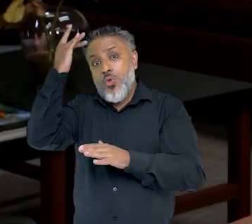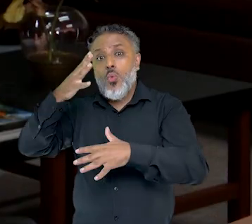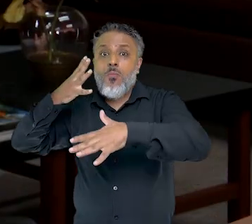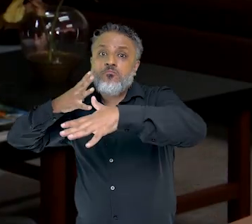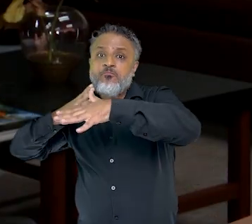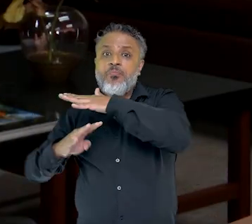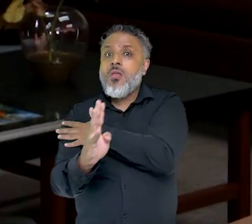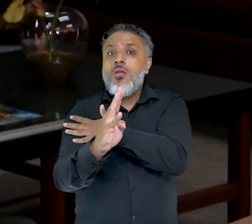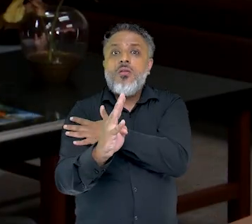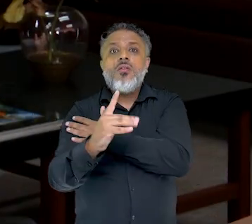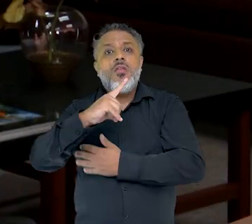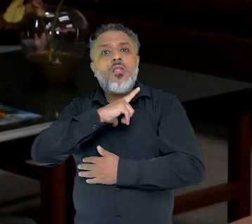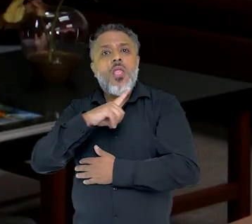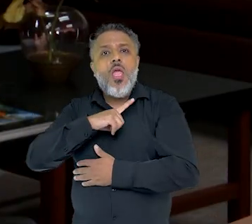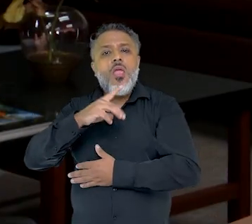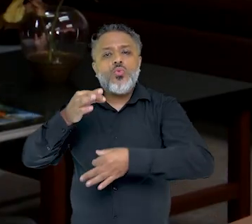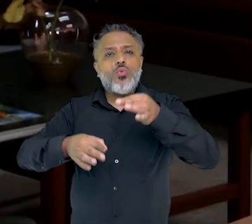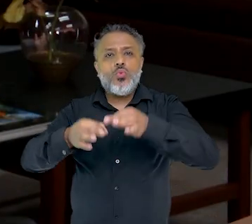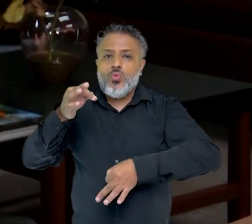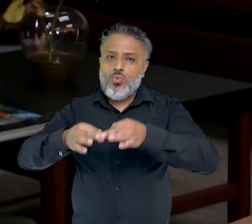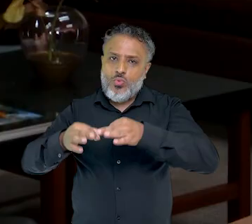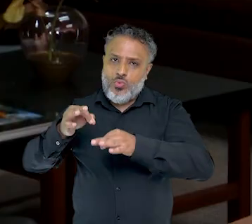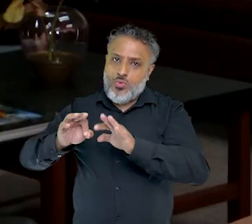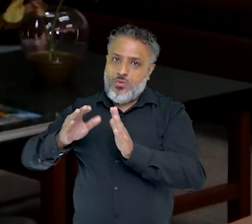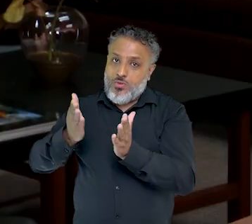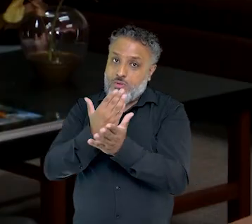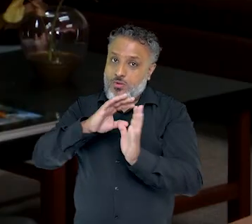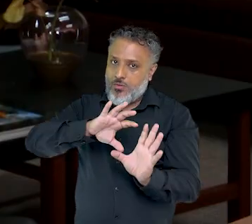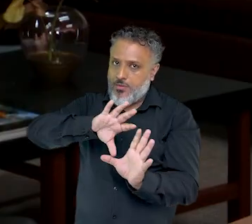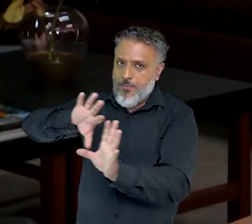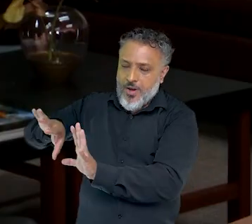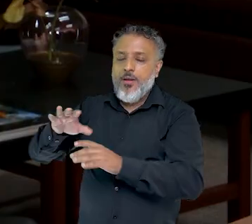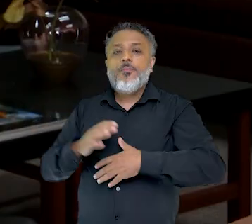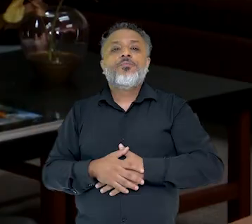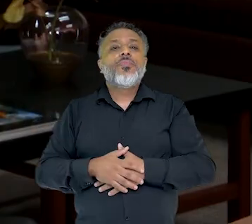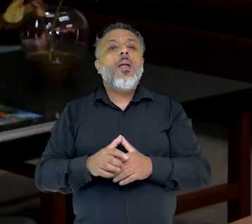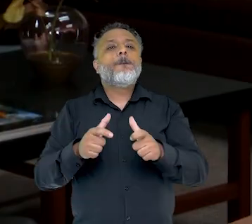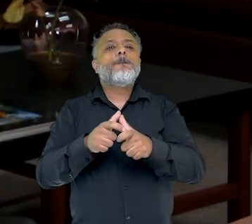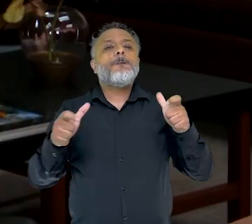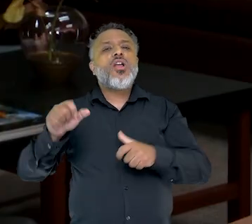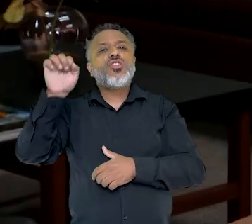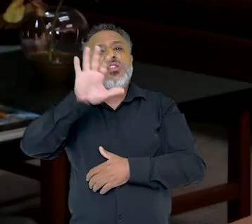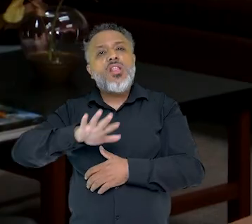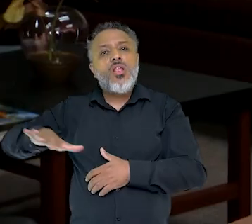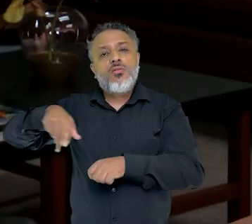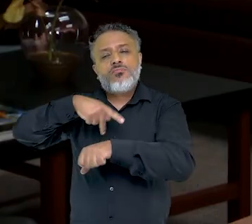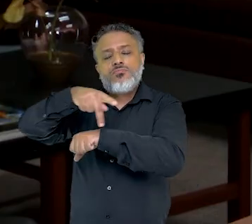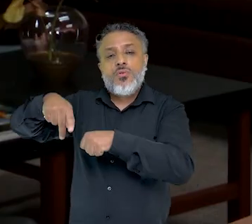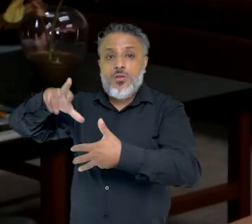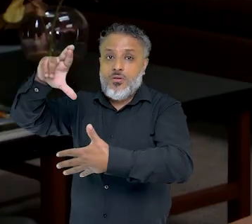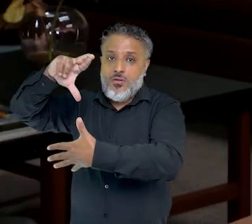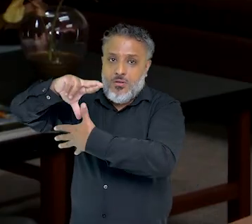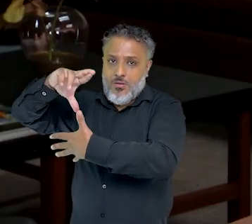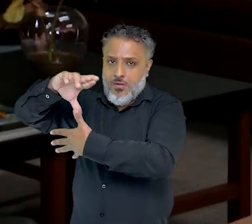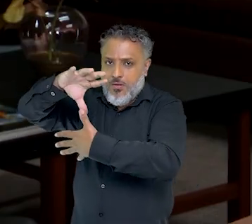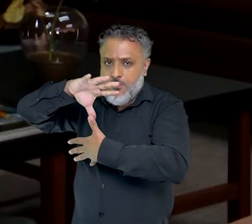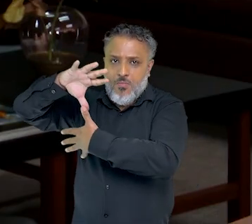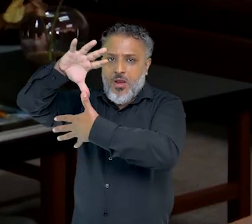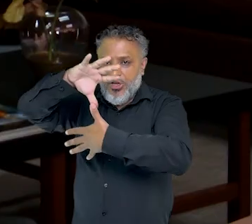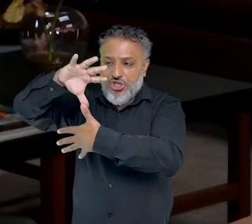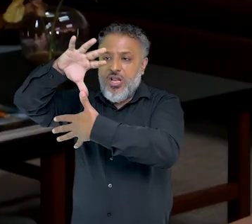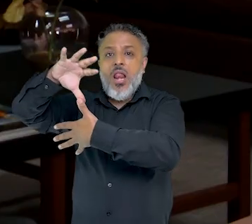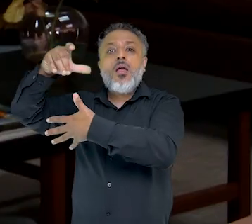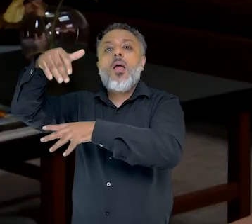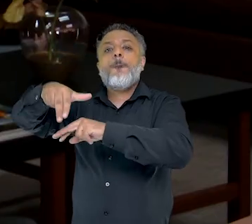têm um instituto jurídico à parte. A maior parte dessas nacionalidades é de pessoas latino-americanas, historicamente por conta